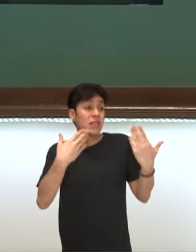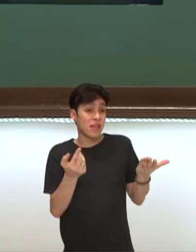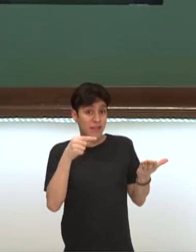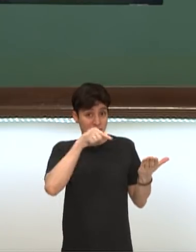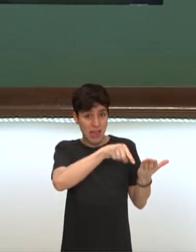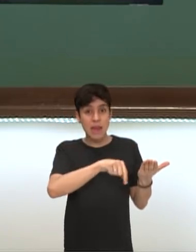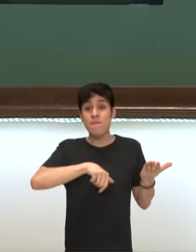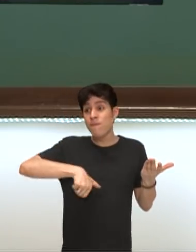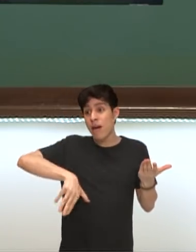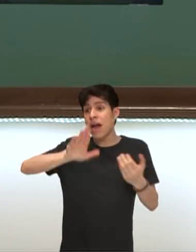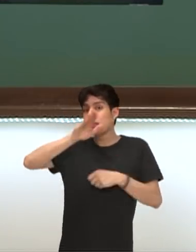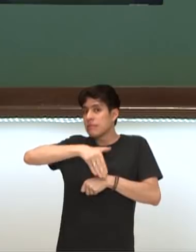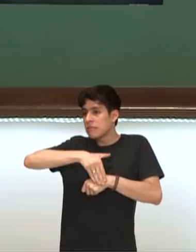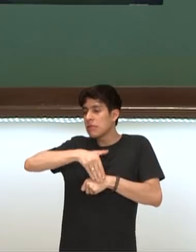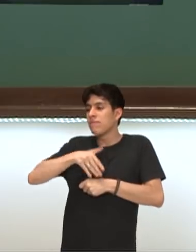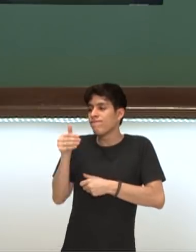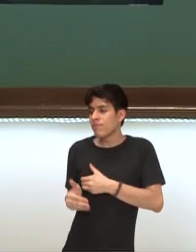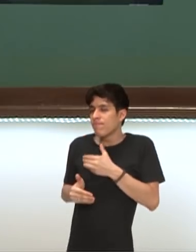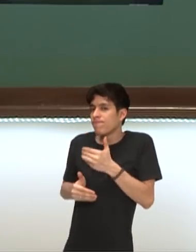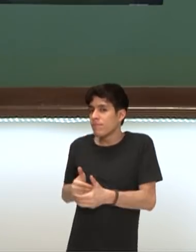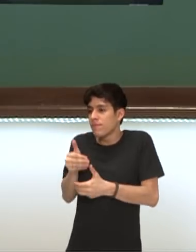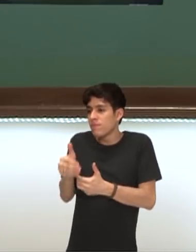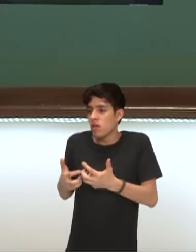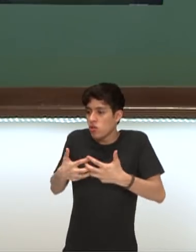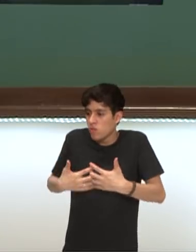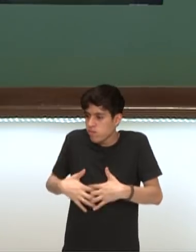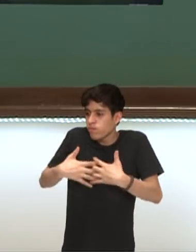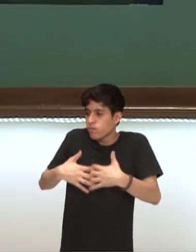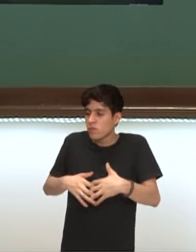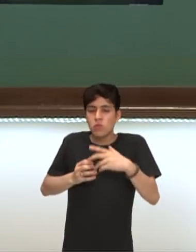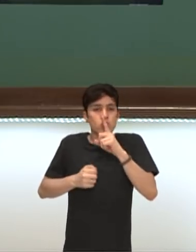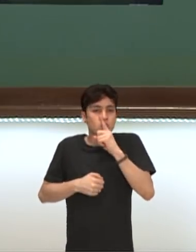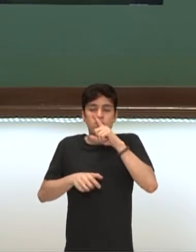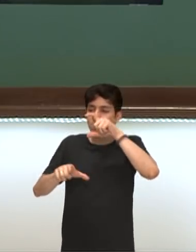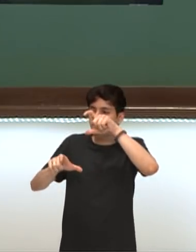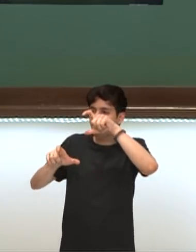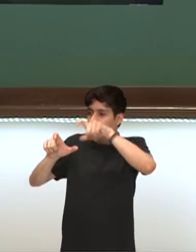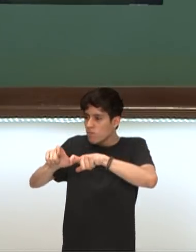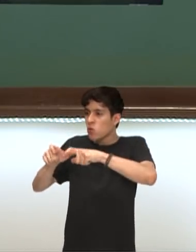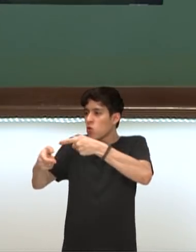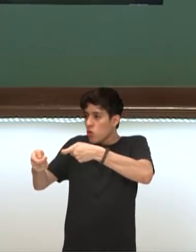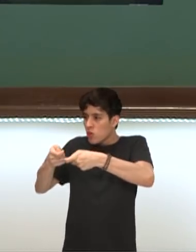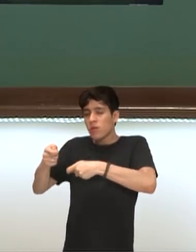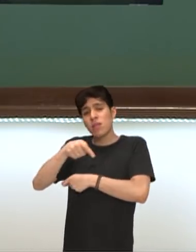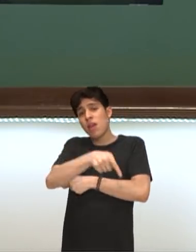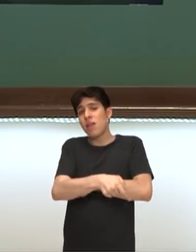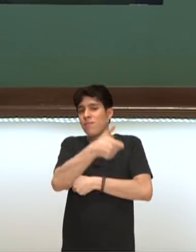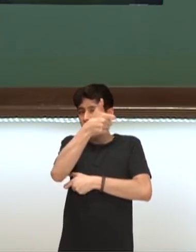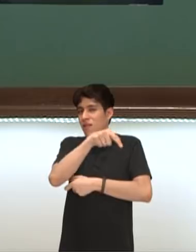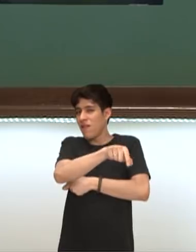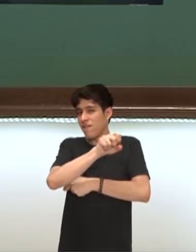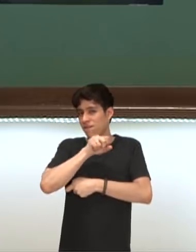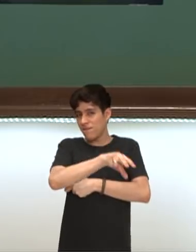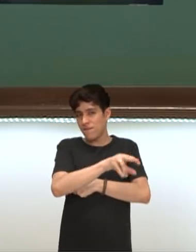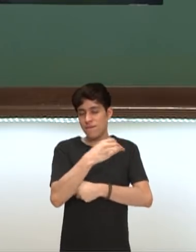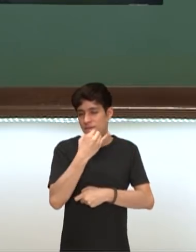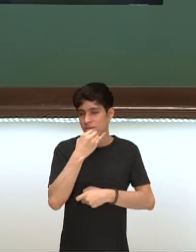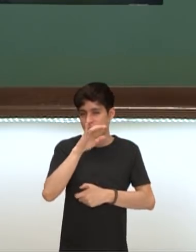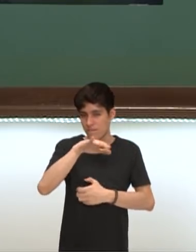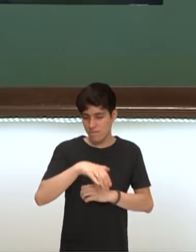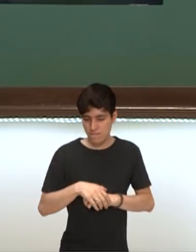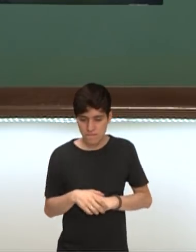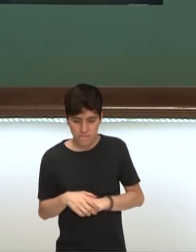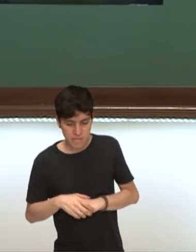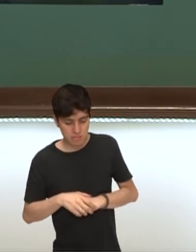mais tempo ele mantém esse organismo sob o seu controle, melhor. Tá? Vamos pegar um exemplo